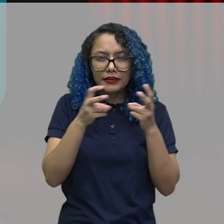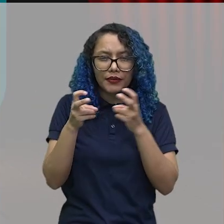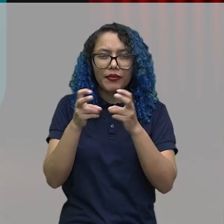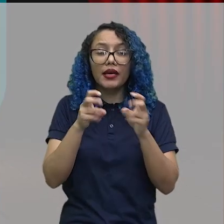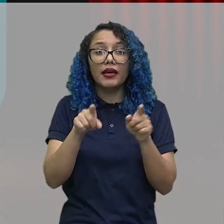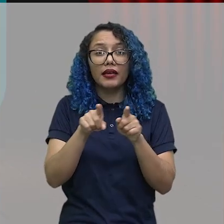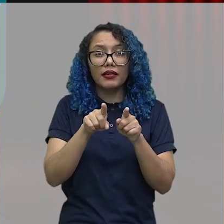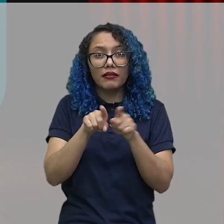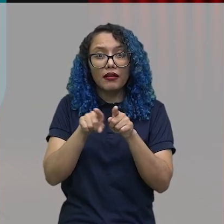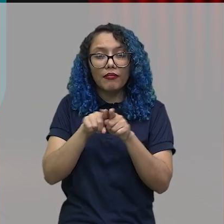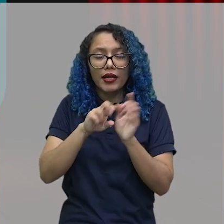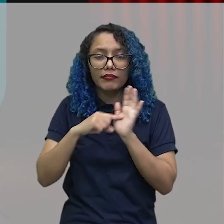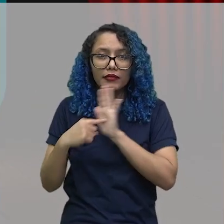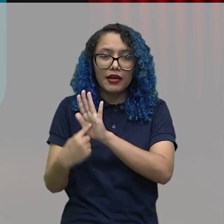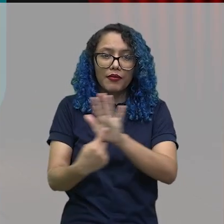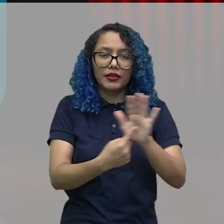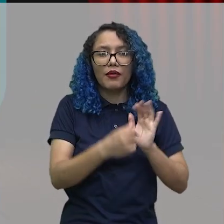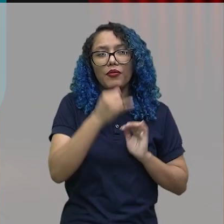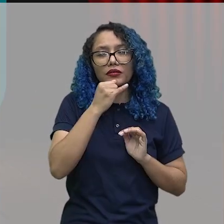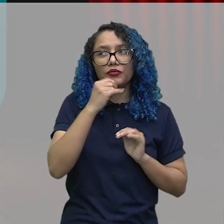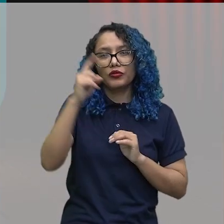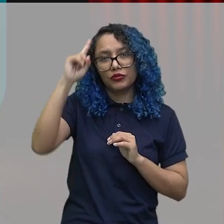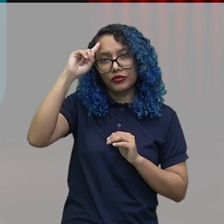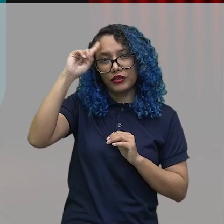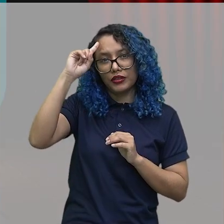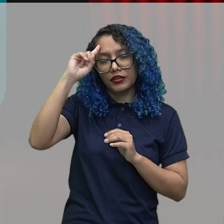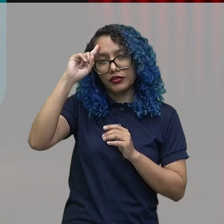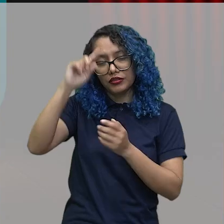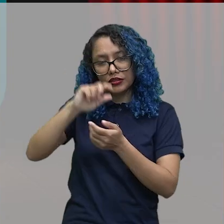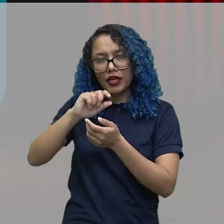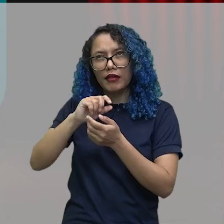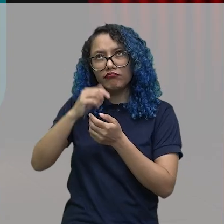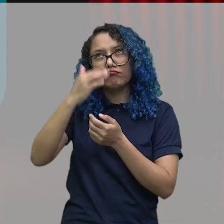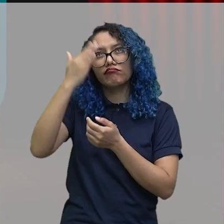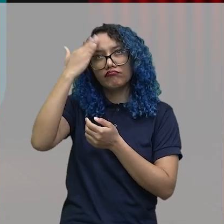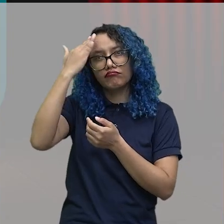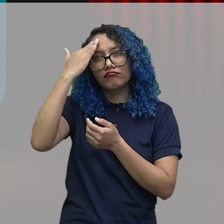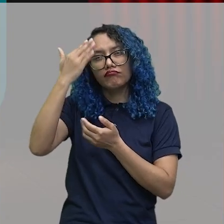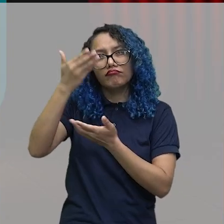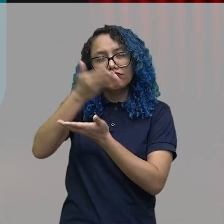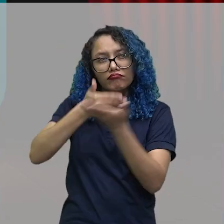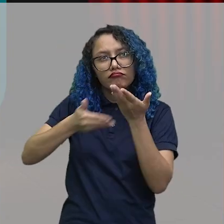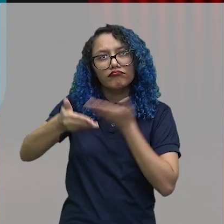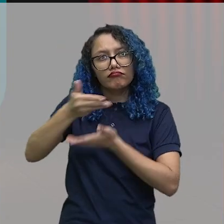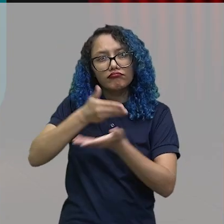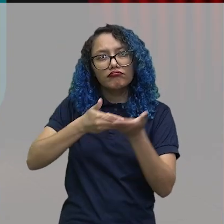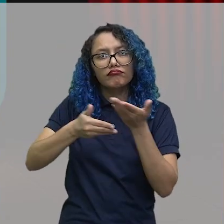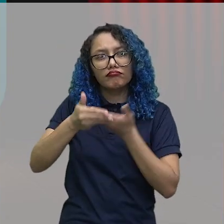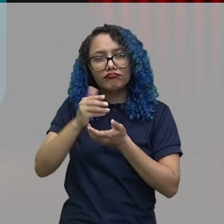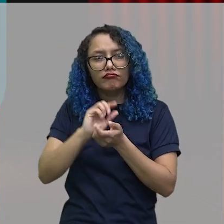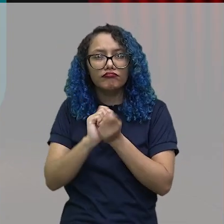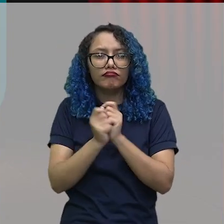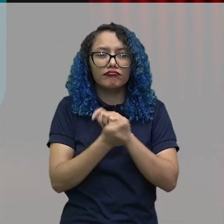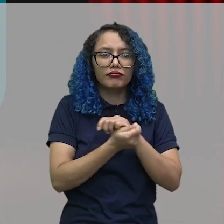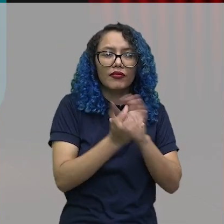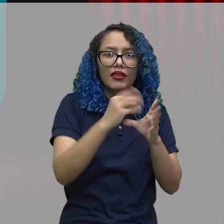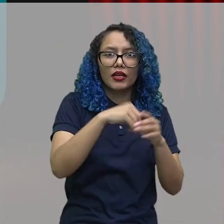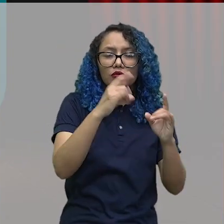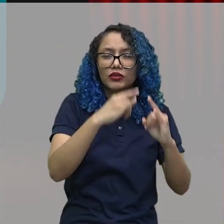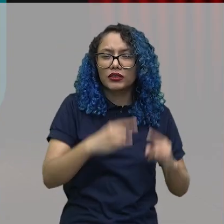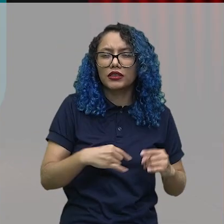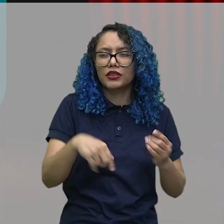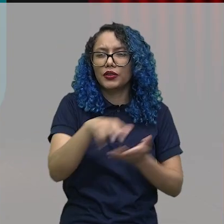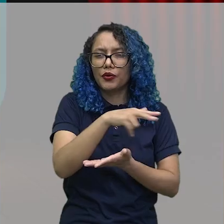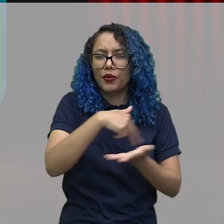tudo isso na cena. Pegar do seu dia a dia e expandir a compreensão de diálogo através do circo, da dança,